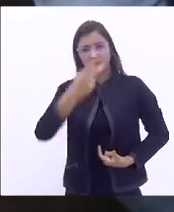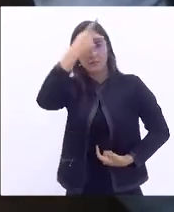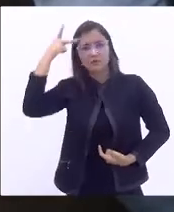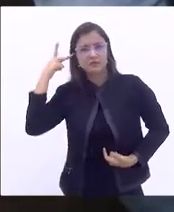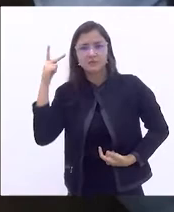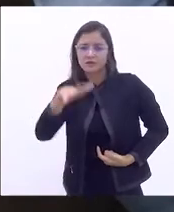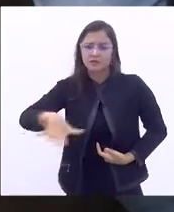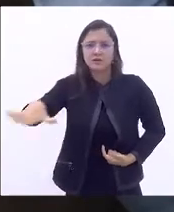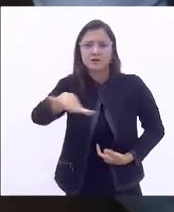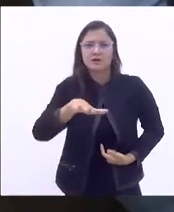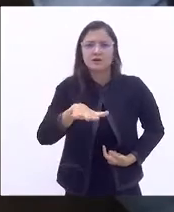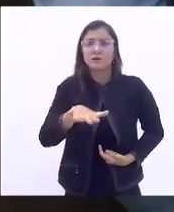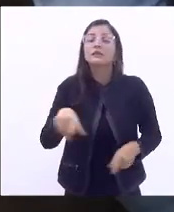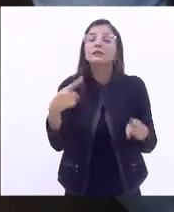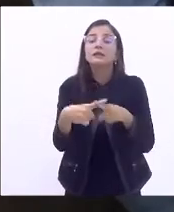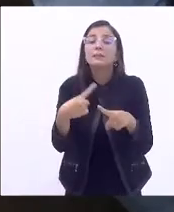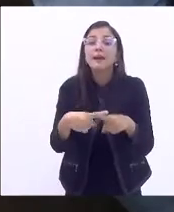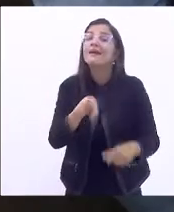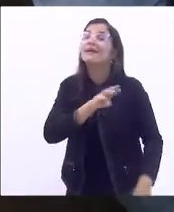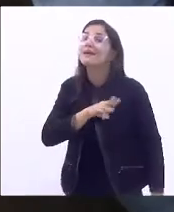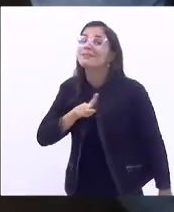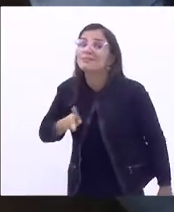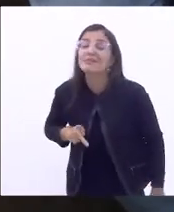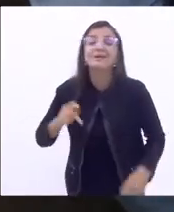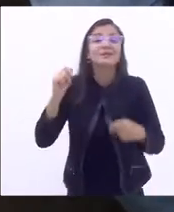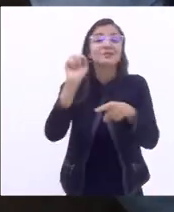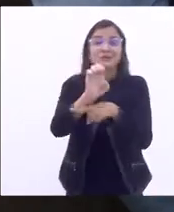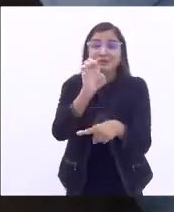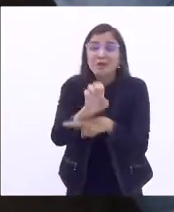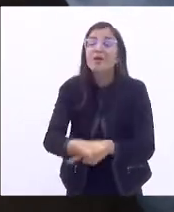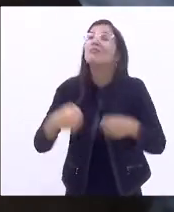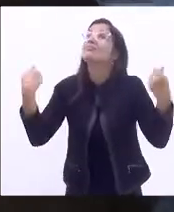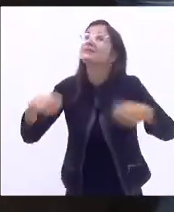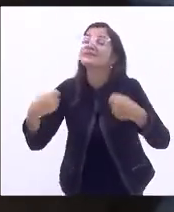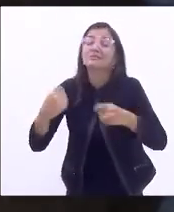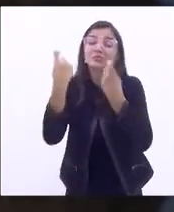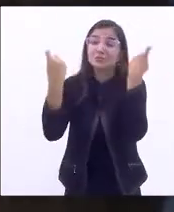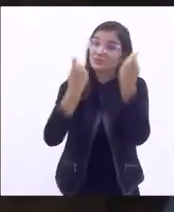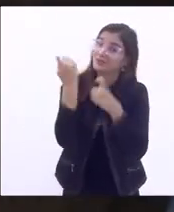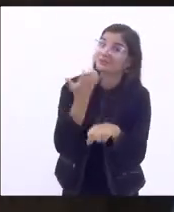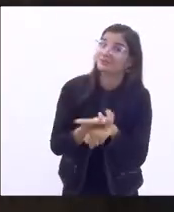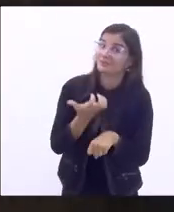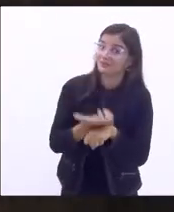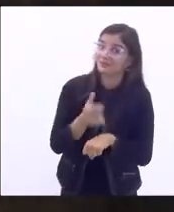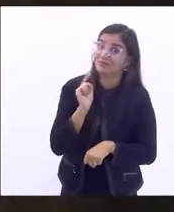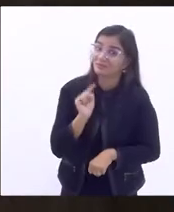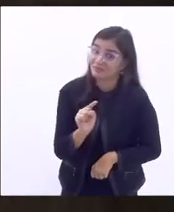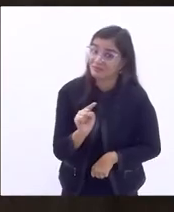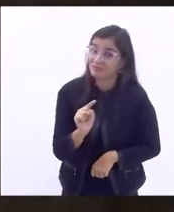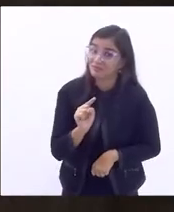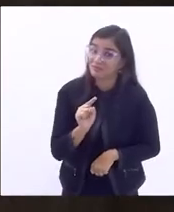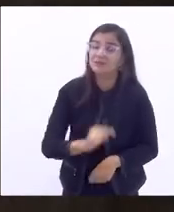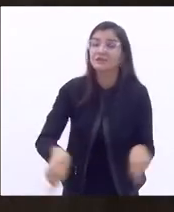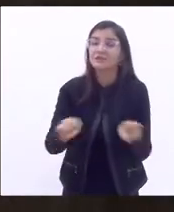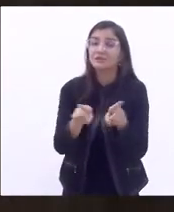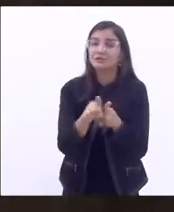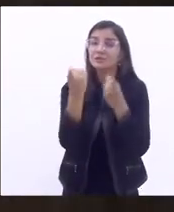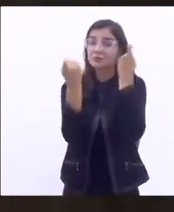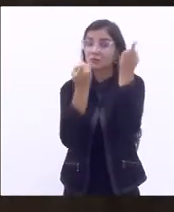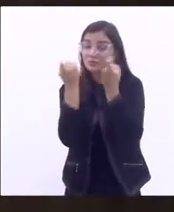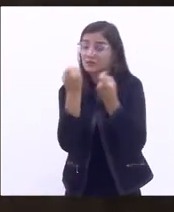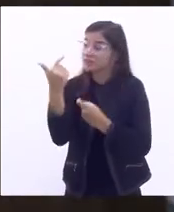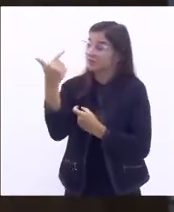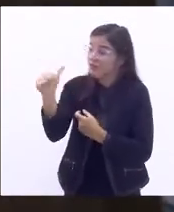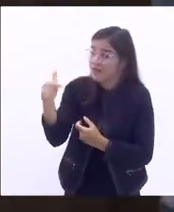o Ministério Público Estadual deveria se preocupar em relação a essa matéria, e no momento adequado essa preocupação não